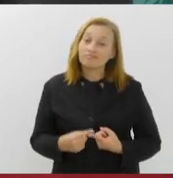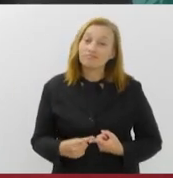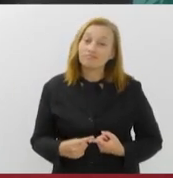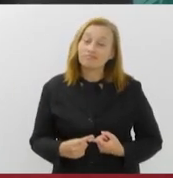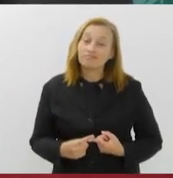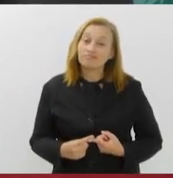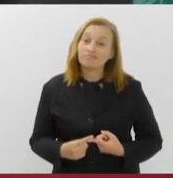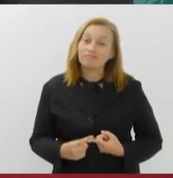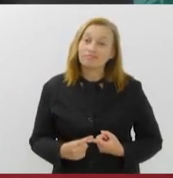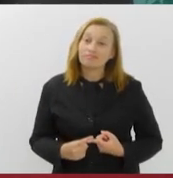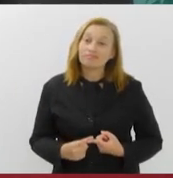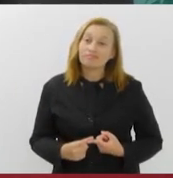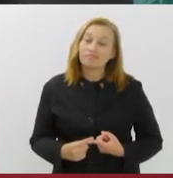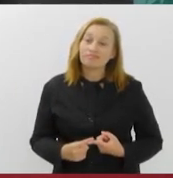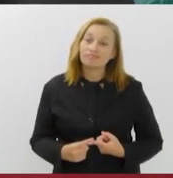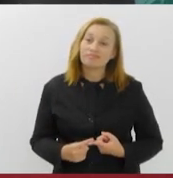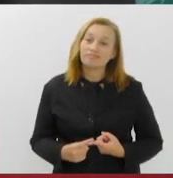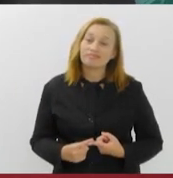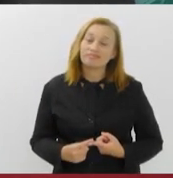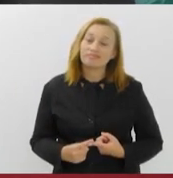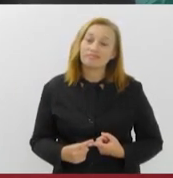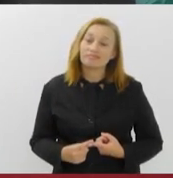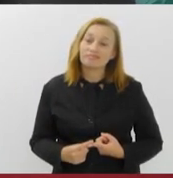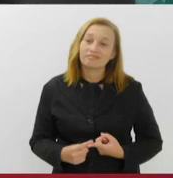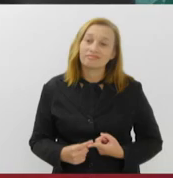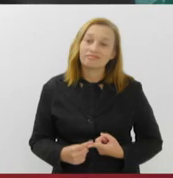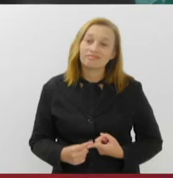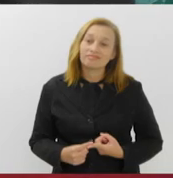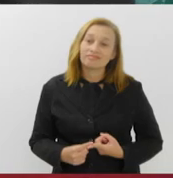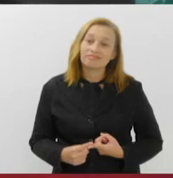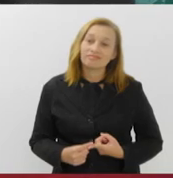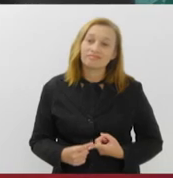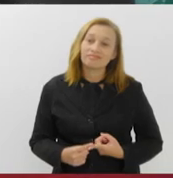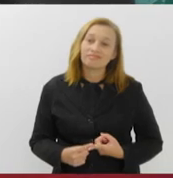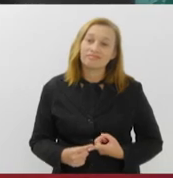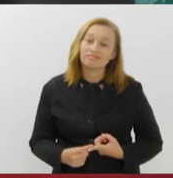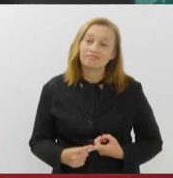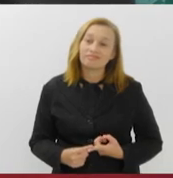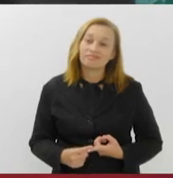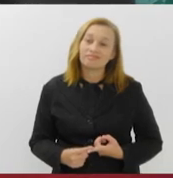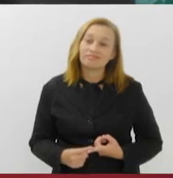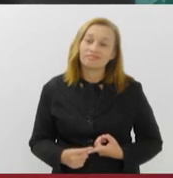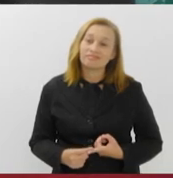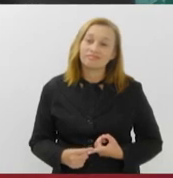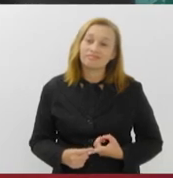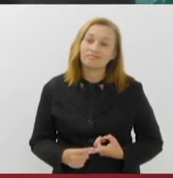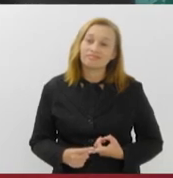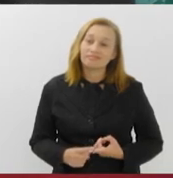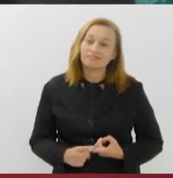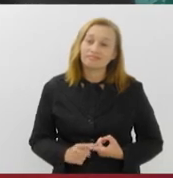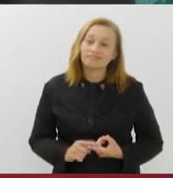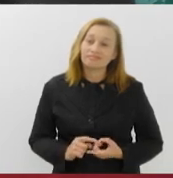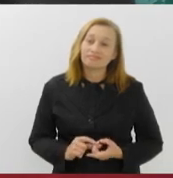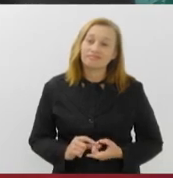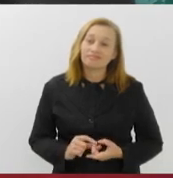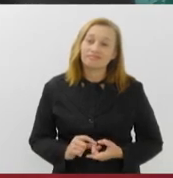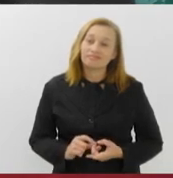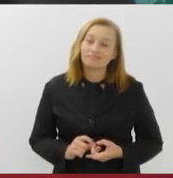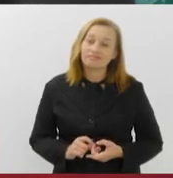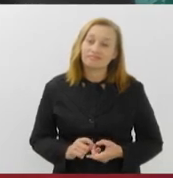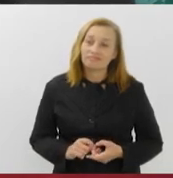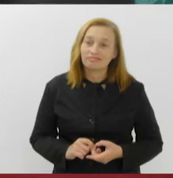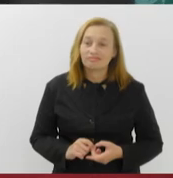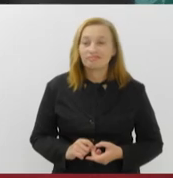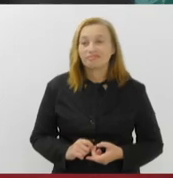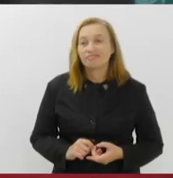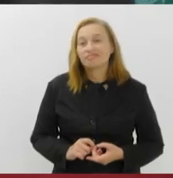são figuras muito potentes nos territórios para a gente, enquanto diálogo mesmo, né,